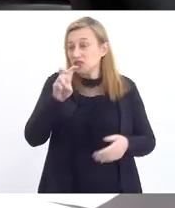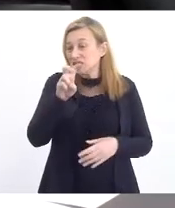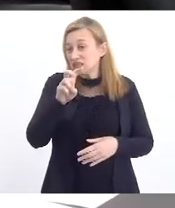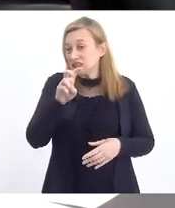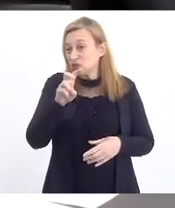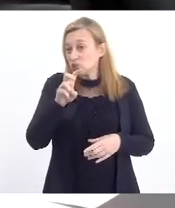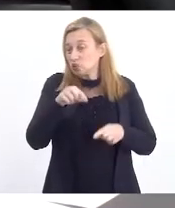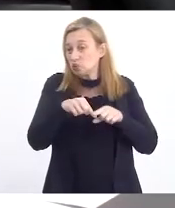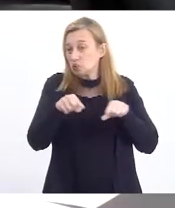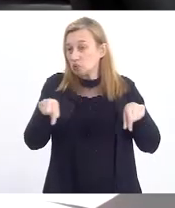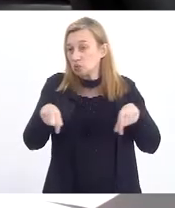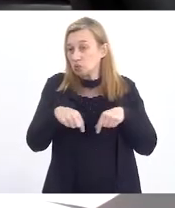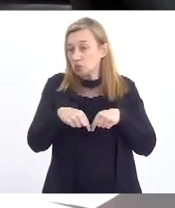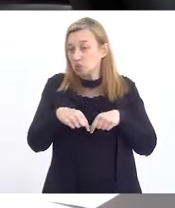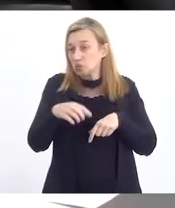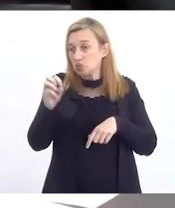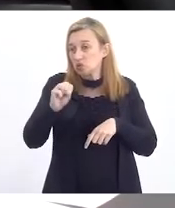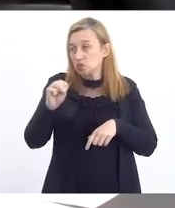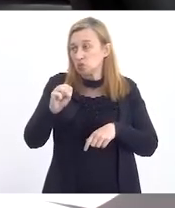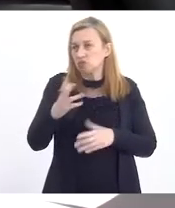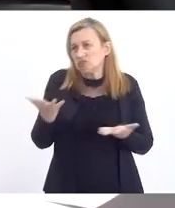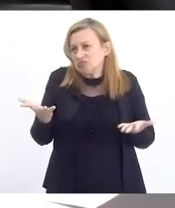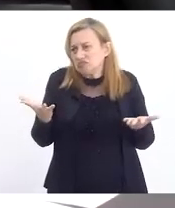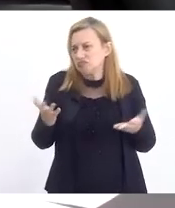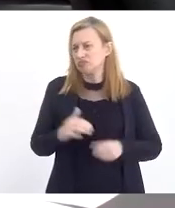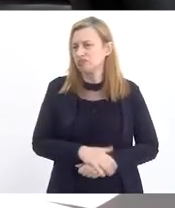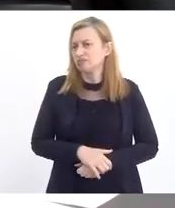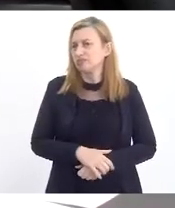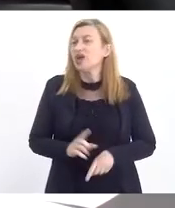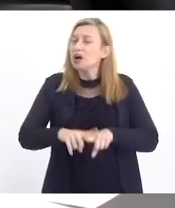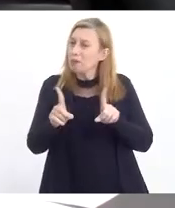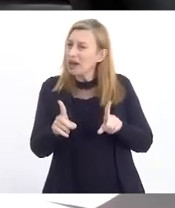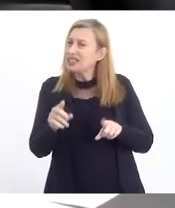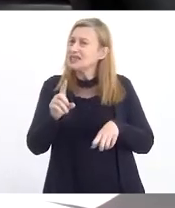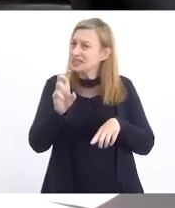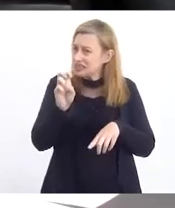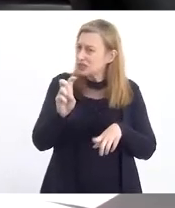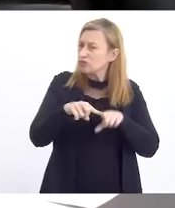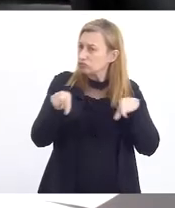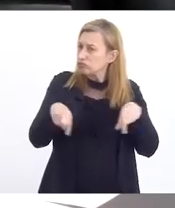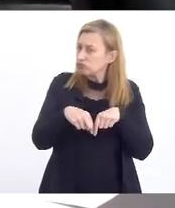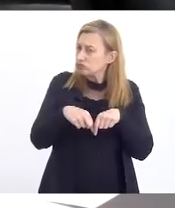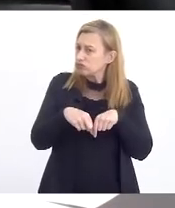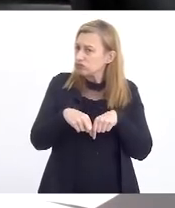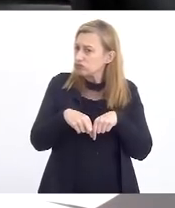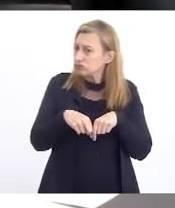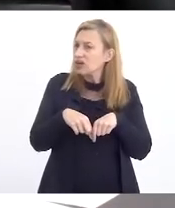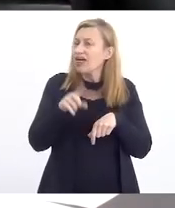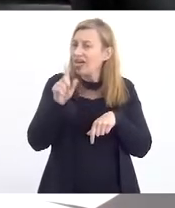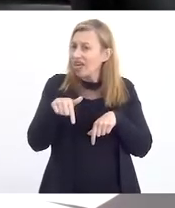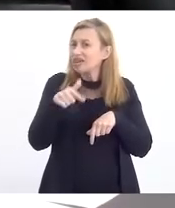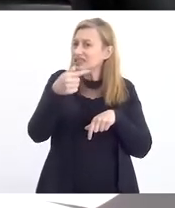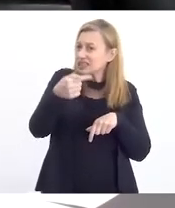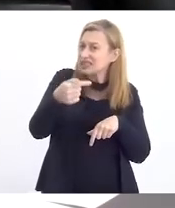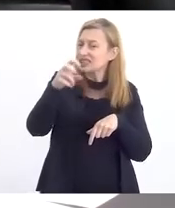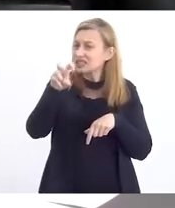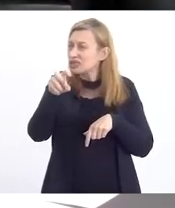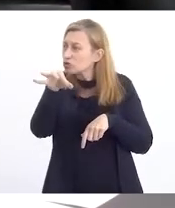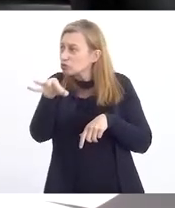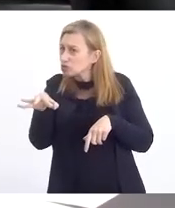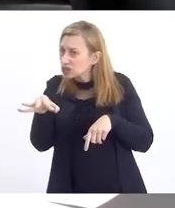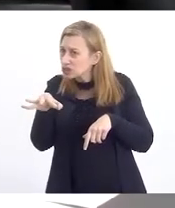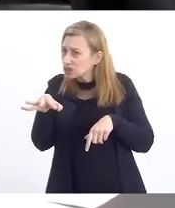metros cúbicos por segundo. Mas 5 metros cúbicos por segundo é